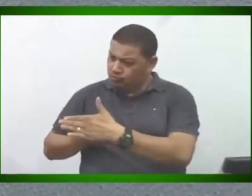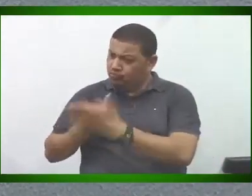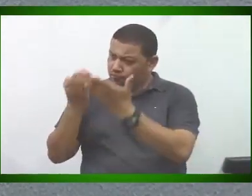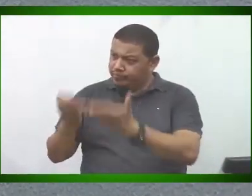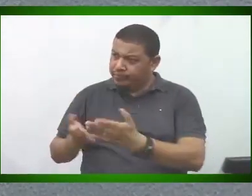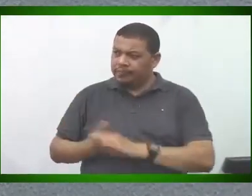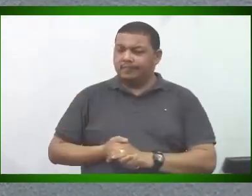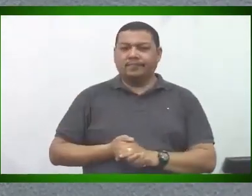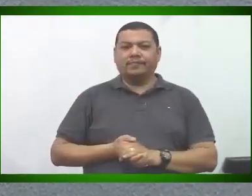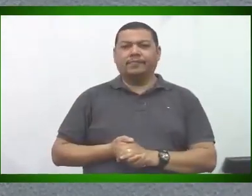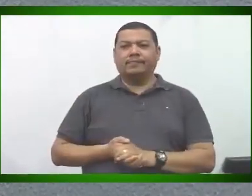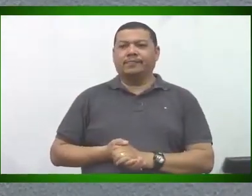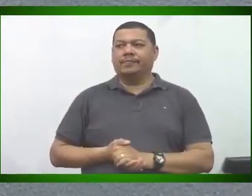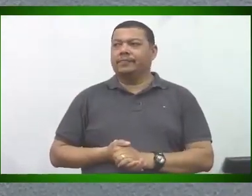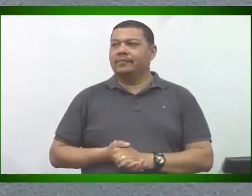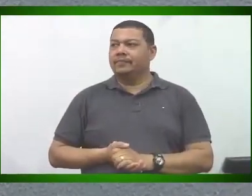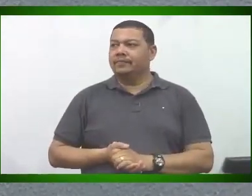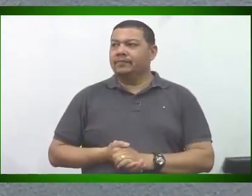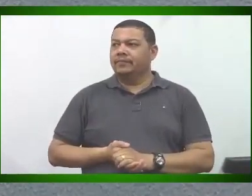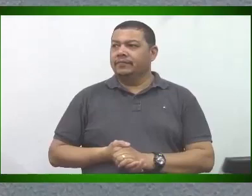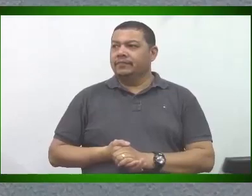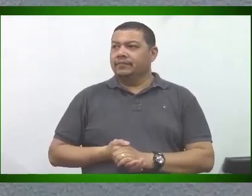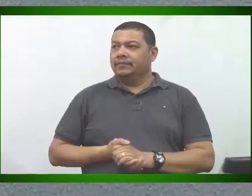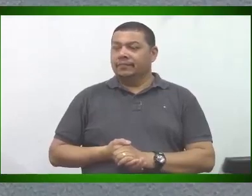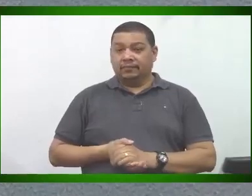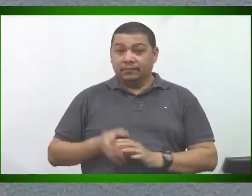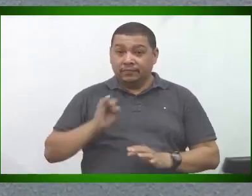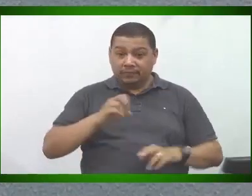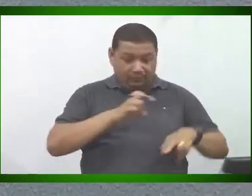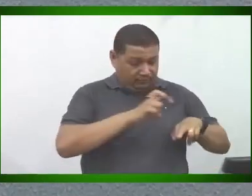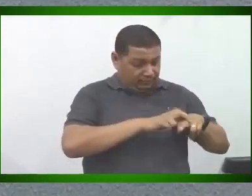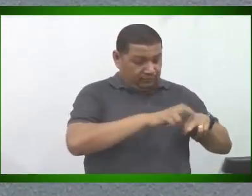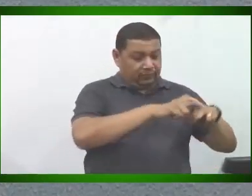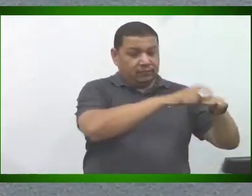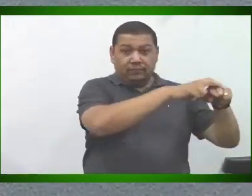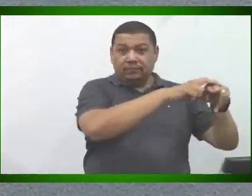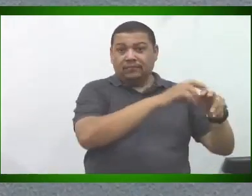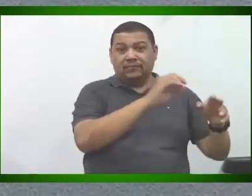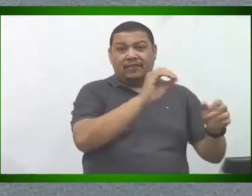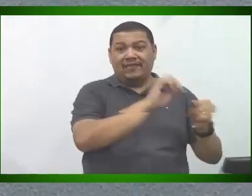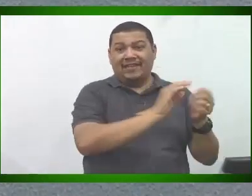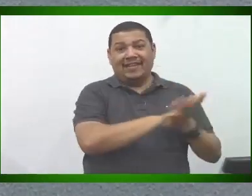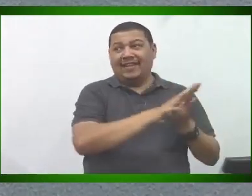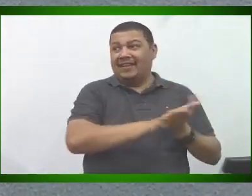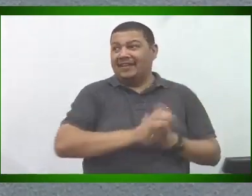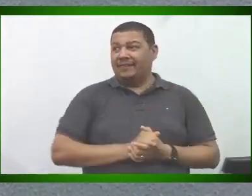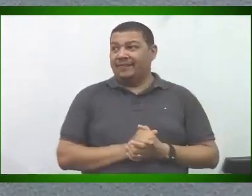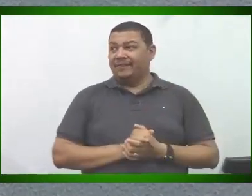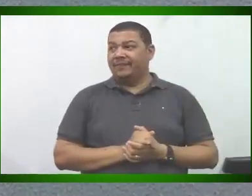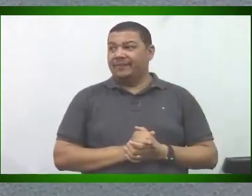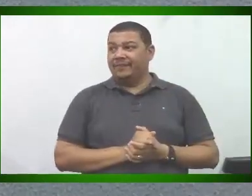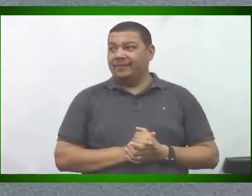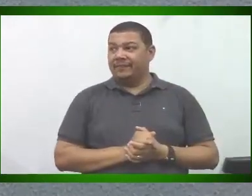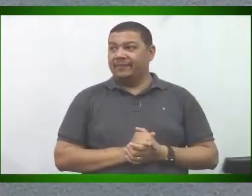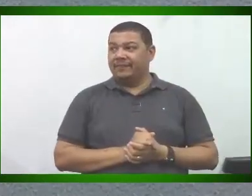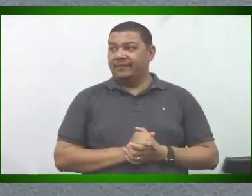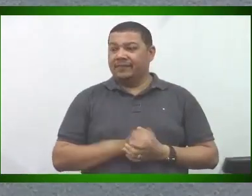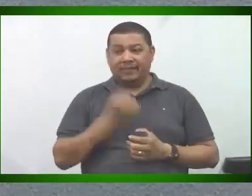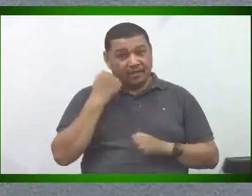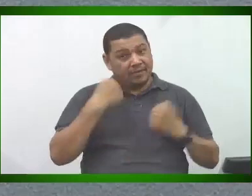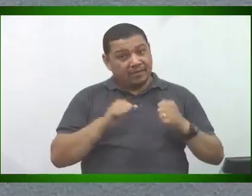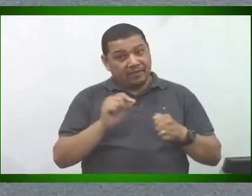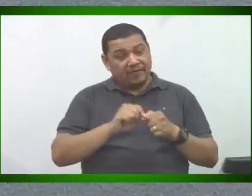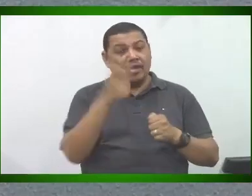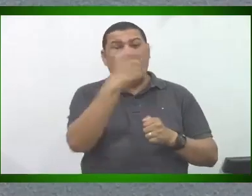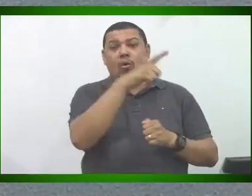se as arquibancadas não forem aí construídas, elas vão ter que ser essas arquibancadas que são moldadas,